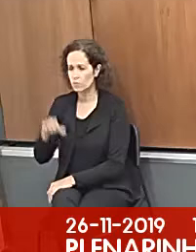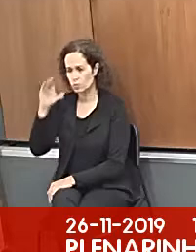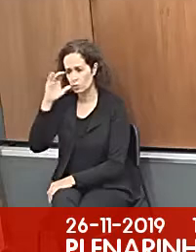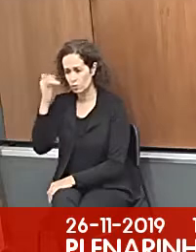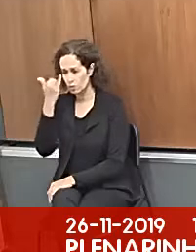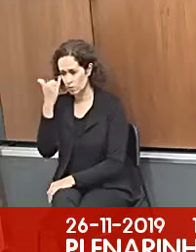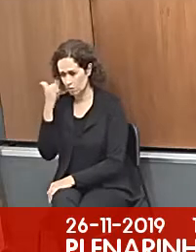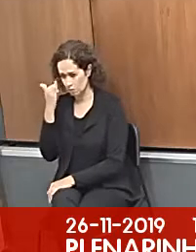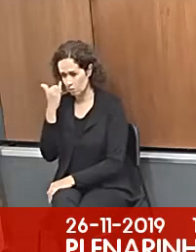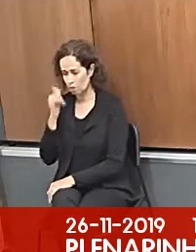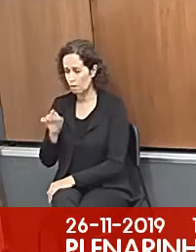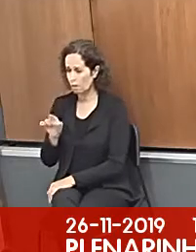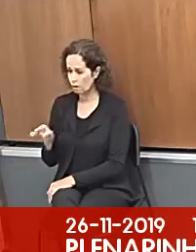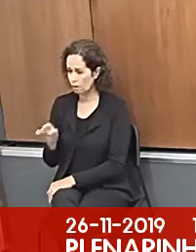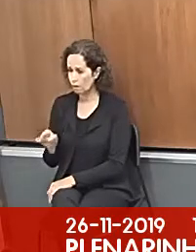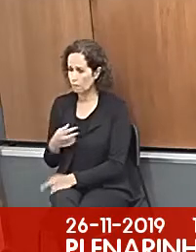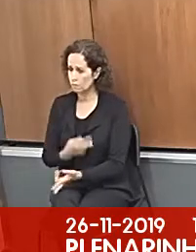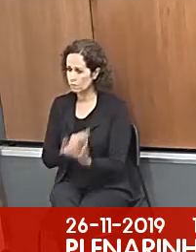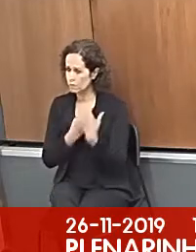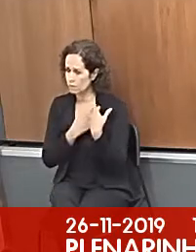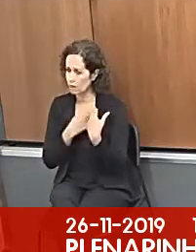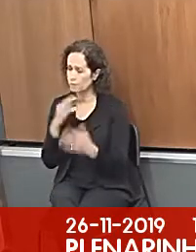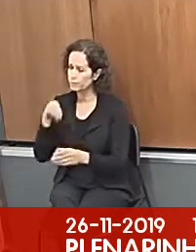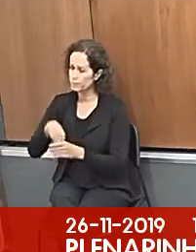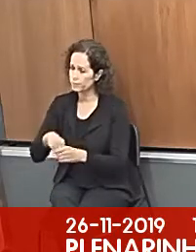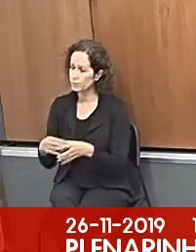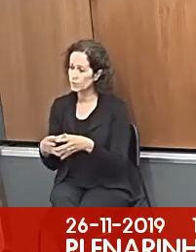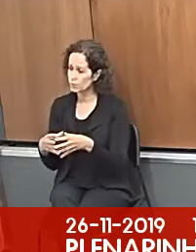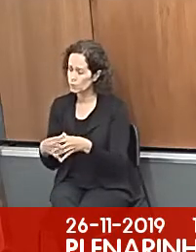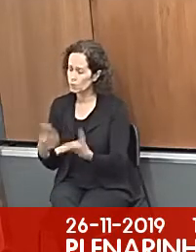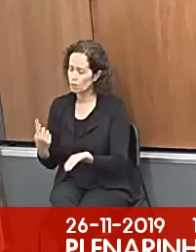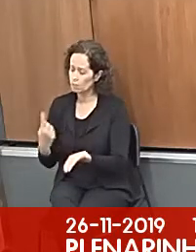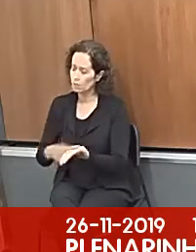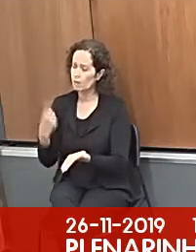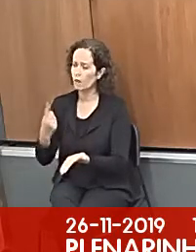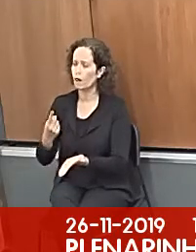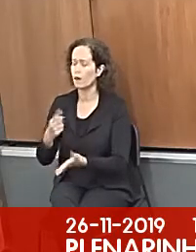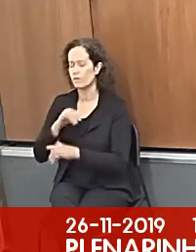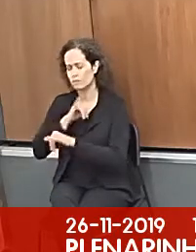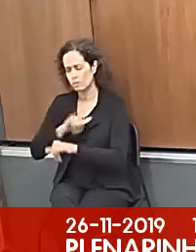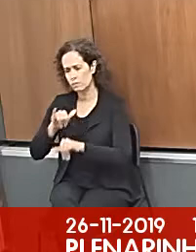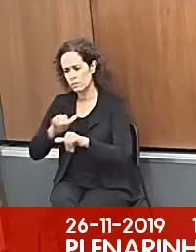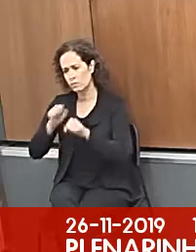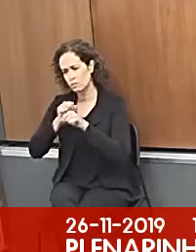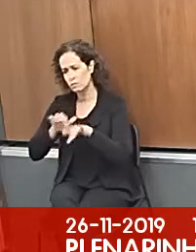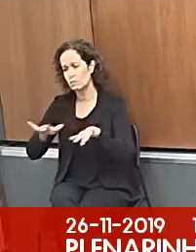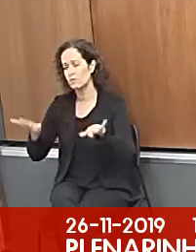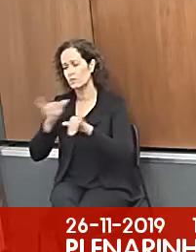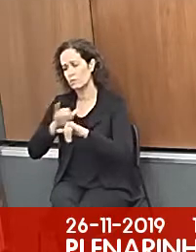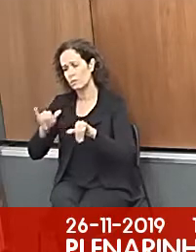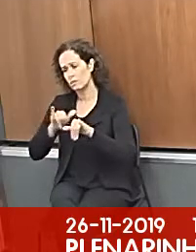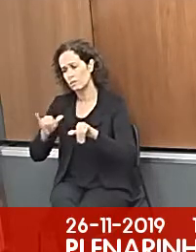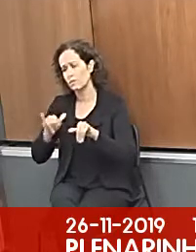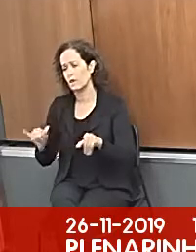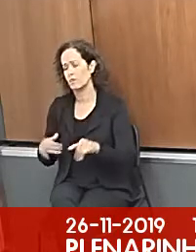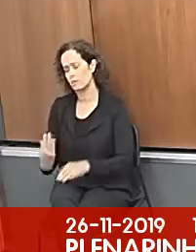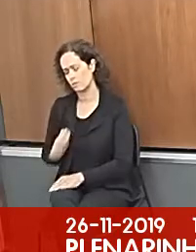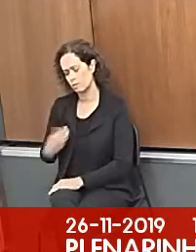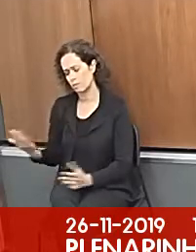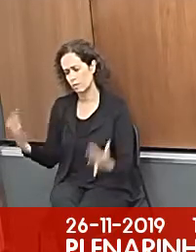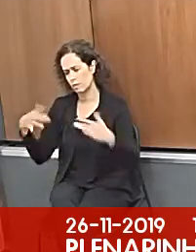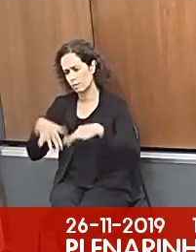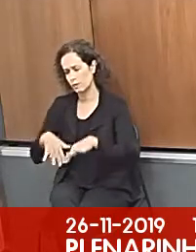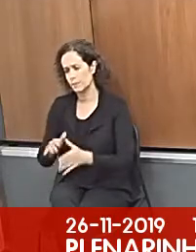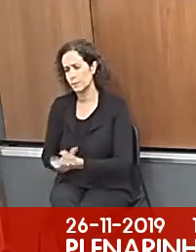matéria, na comissão de educação. E assim que ela marcar, a gente vai divulgar, sim, para que vocês venham e participem também. Tá ok? E